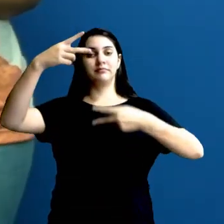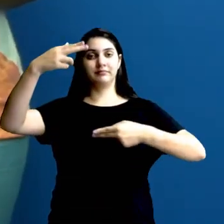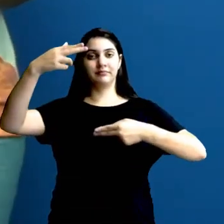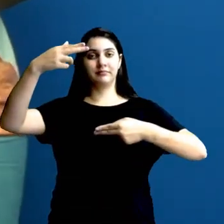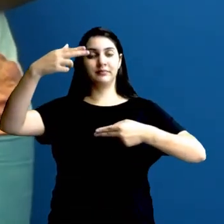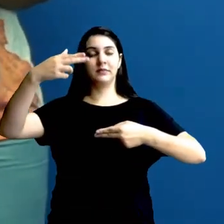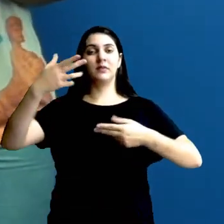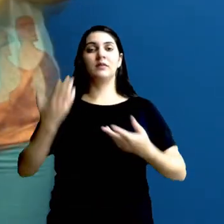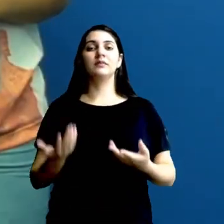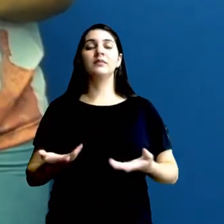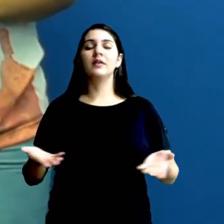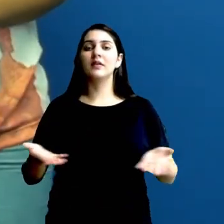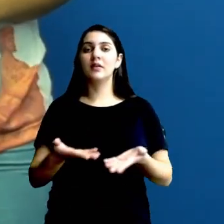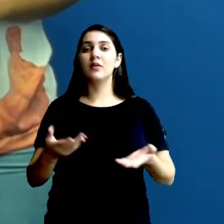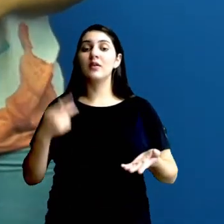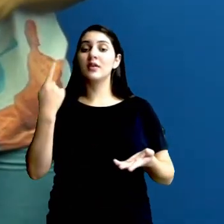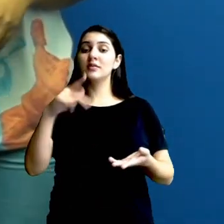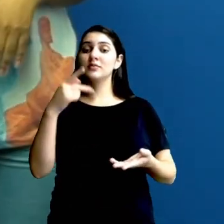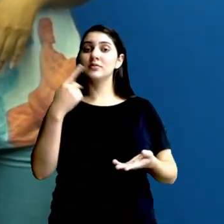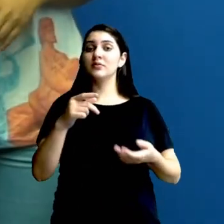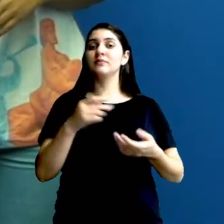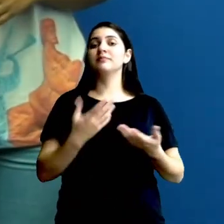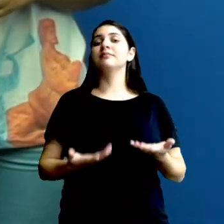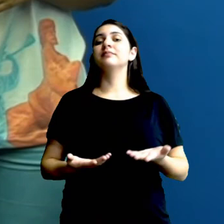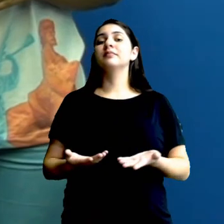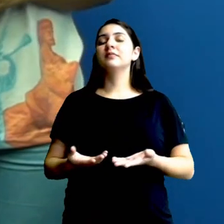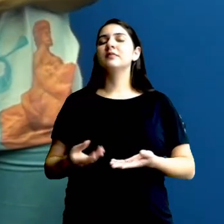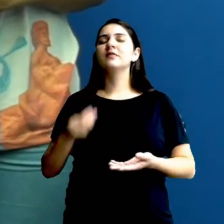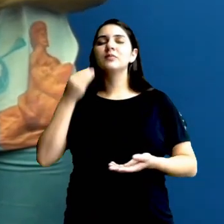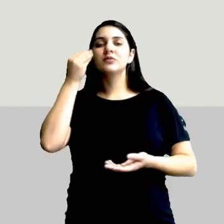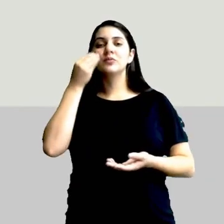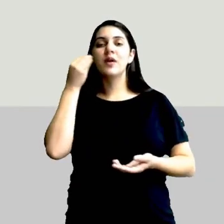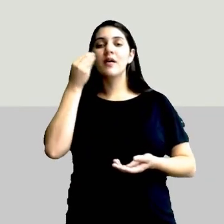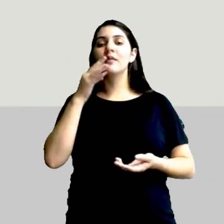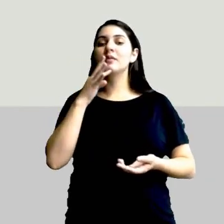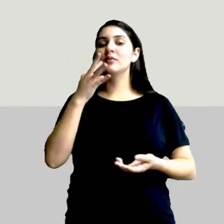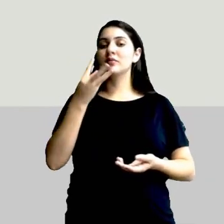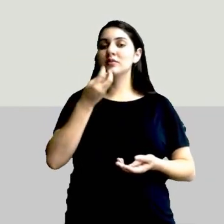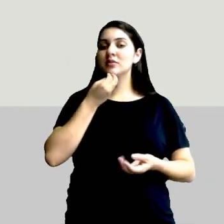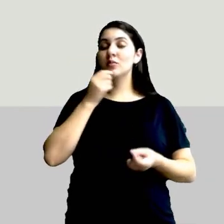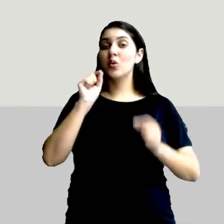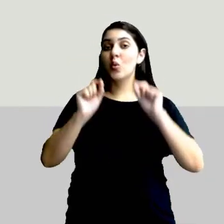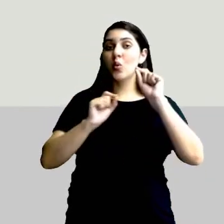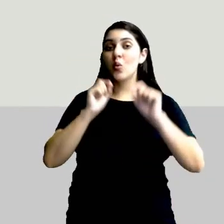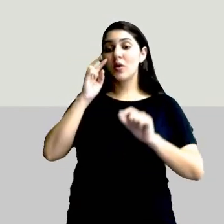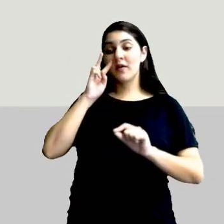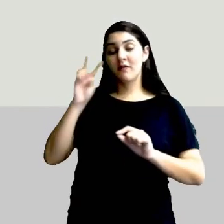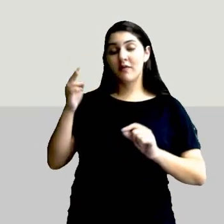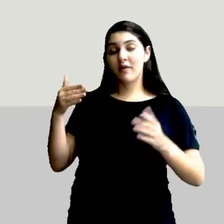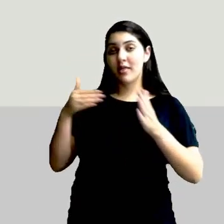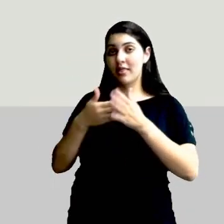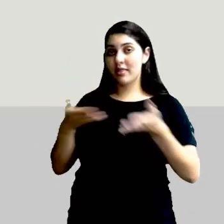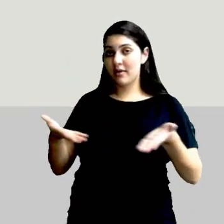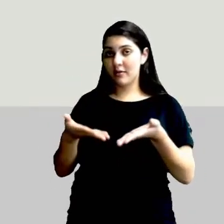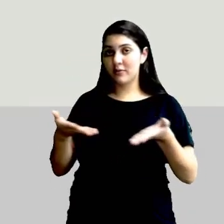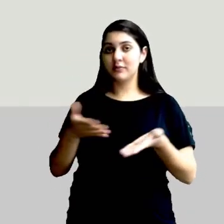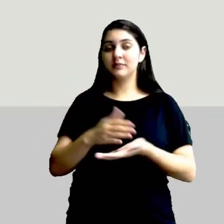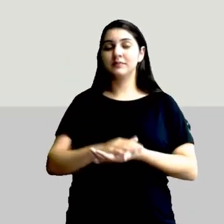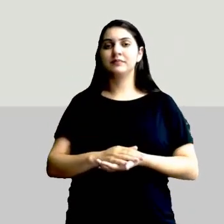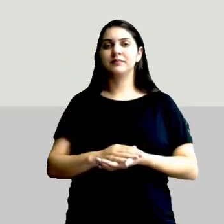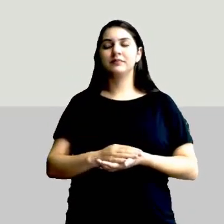medida. Agora é sua vez. Vamos testar os nossos conhecimentos do que a gente viu até agora? Vamos